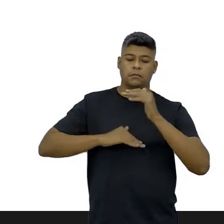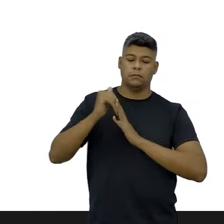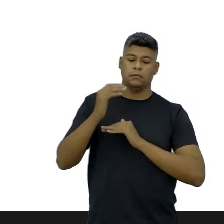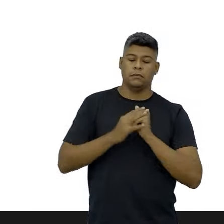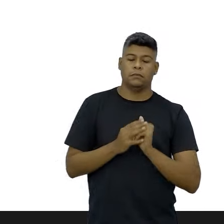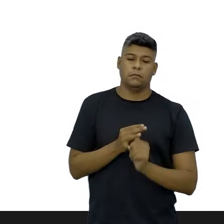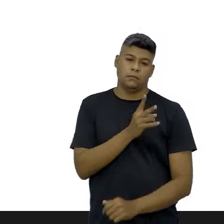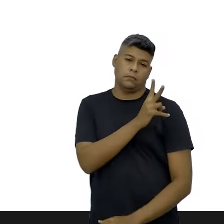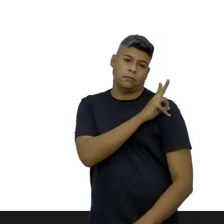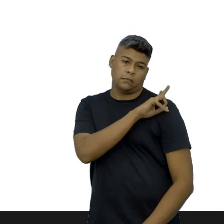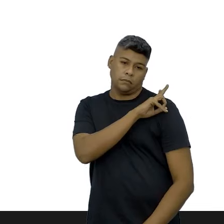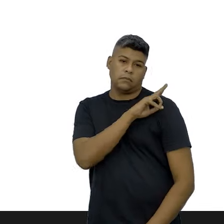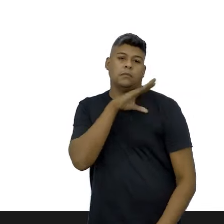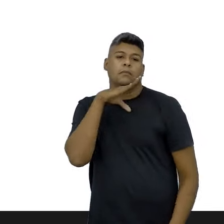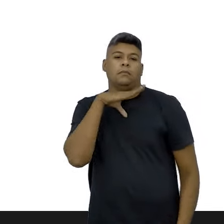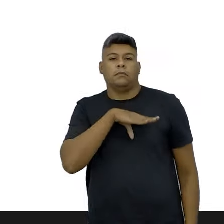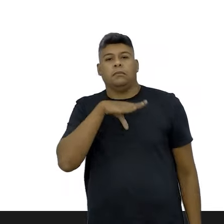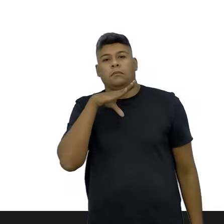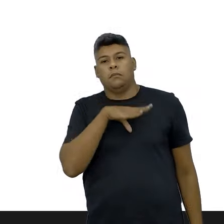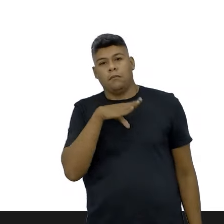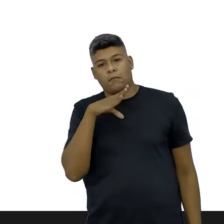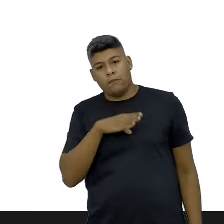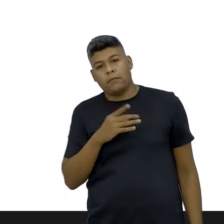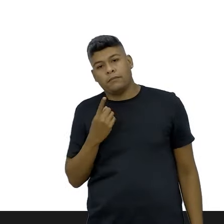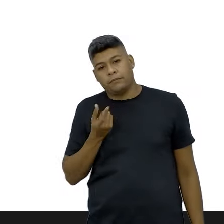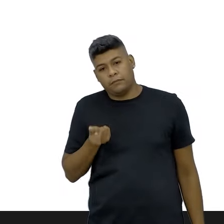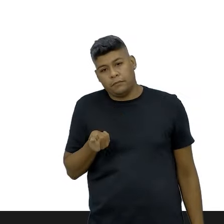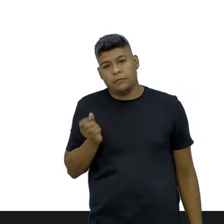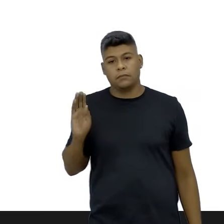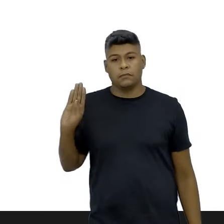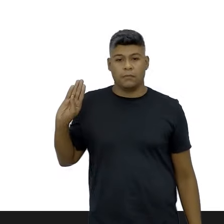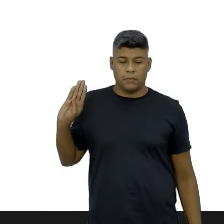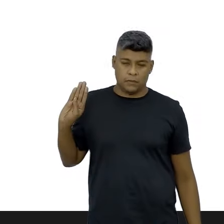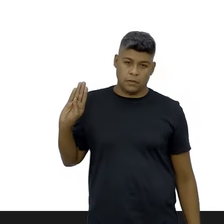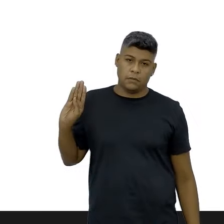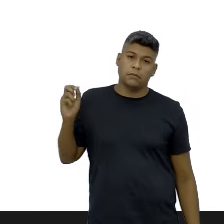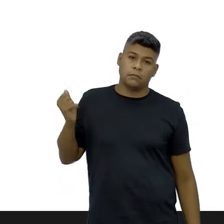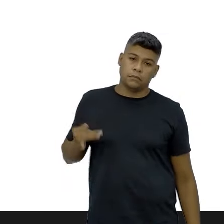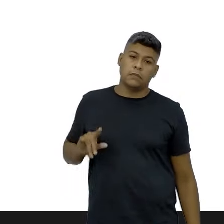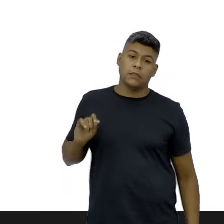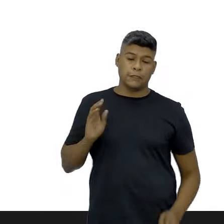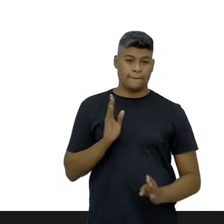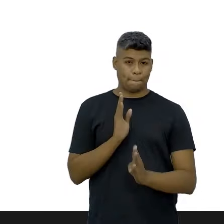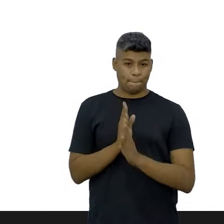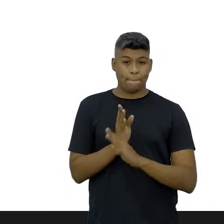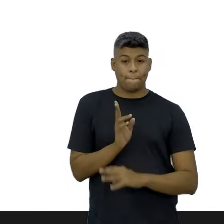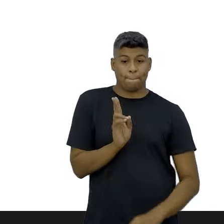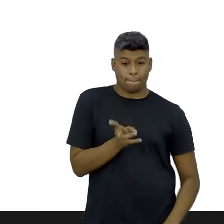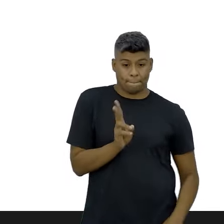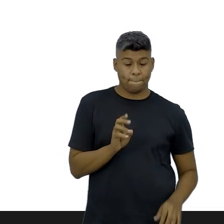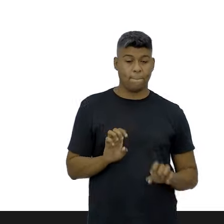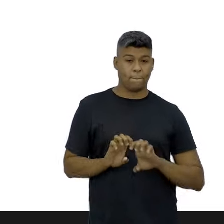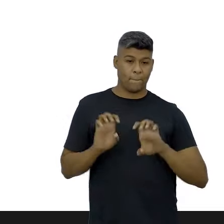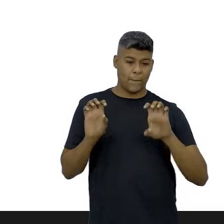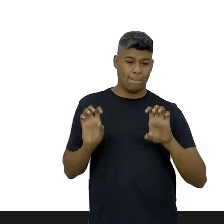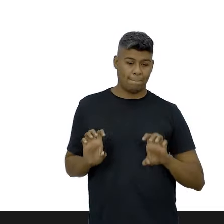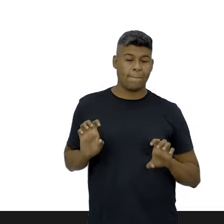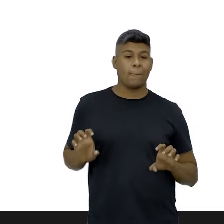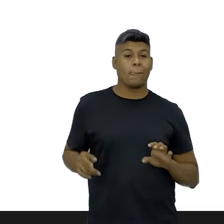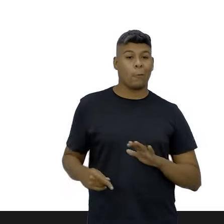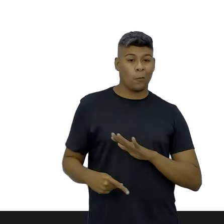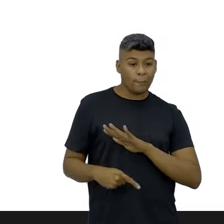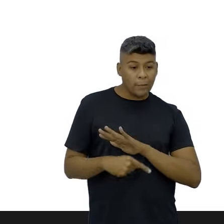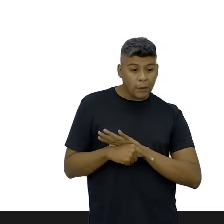segundo ano, né, de língua portuguesa, 16B, que diz aí, identificar e manter a estrutura